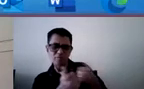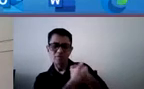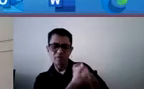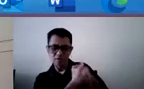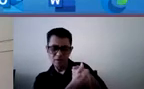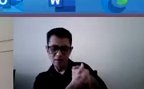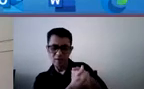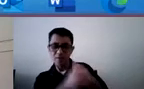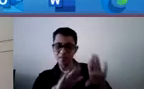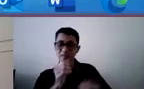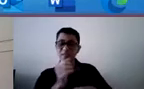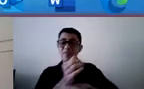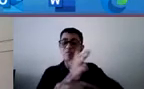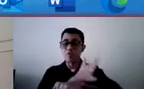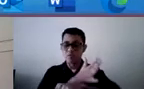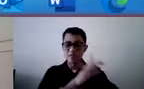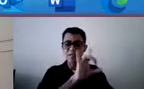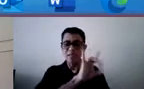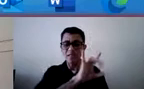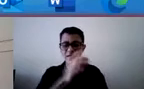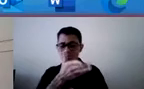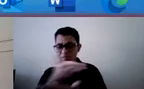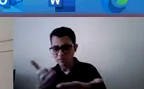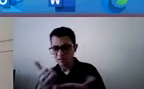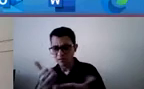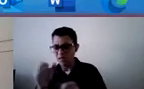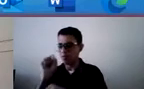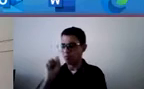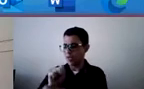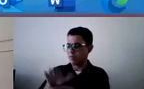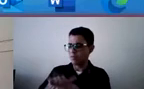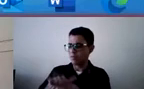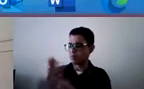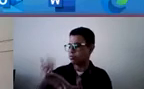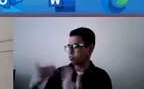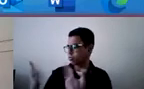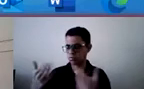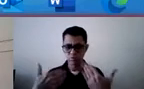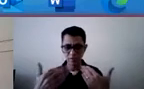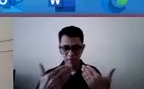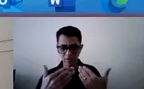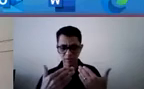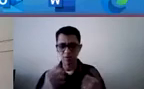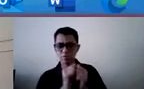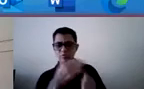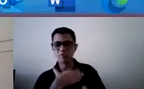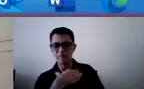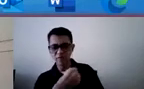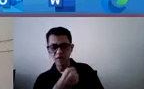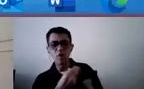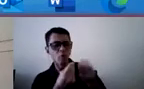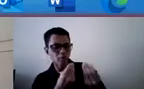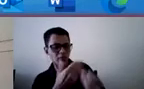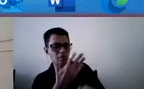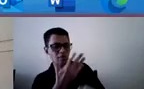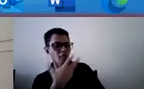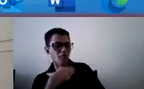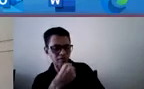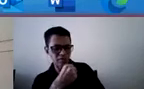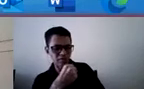mas e as emoções? Eles param para conversar com os filhos? Como essa criança está? Ela